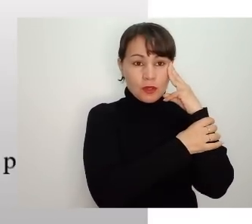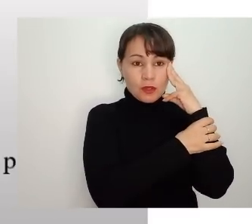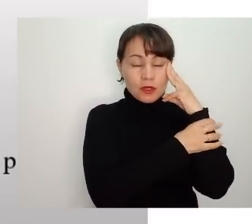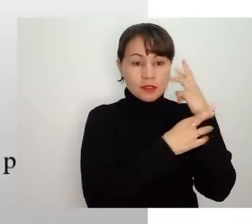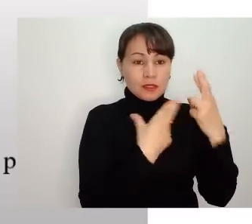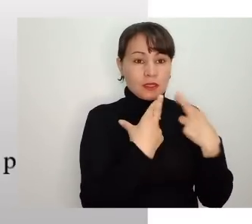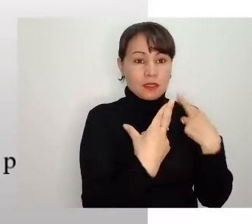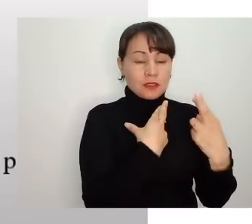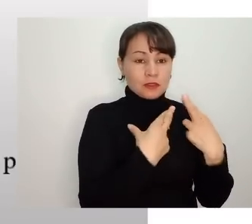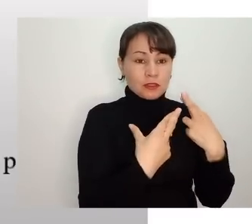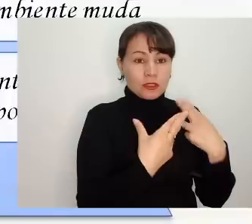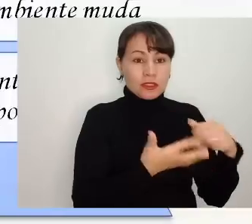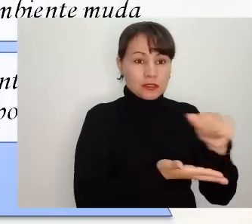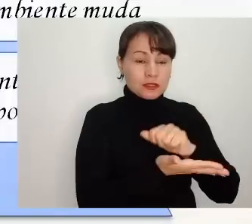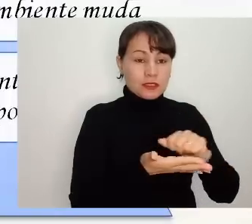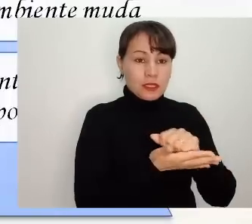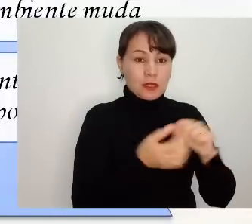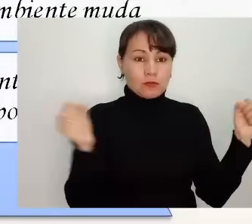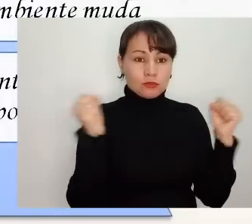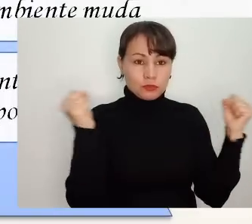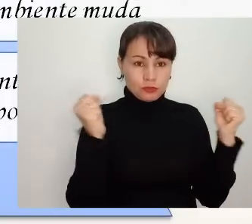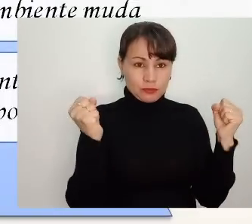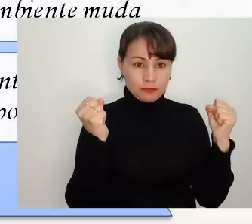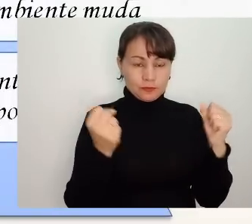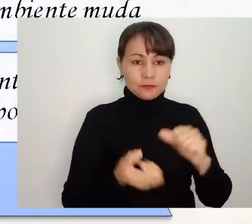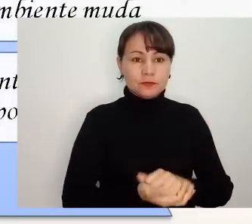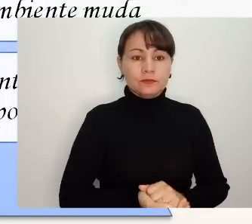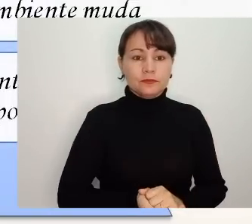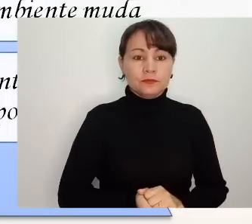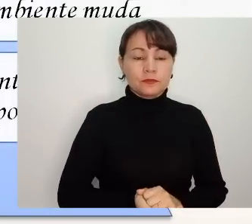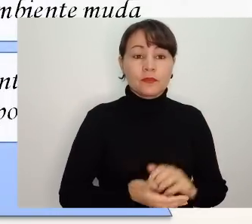memórias relacionadas à parte motora.